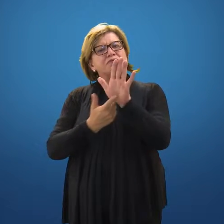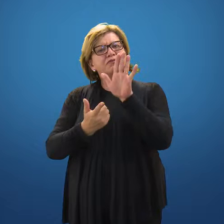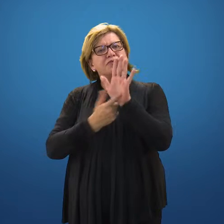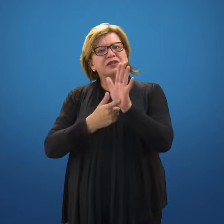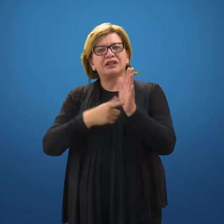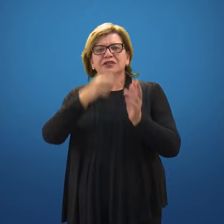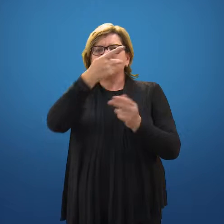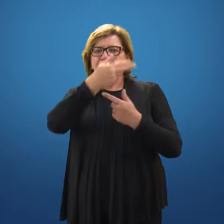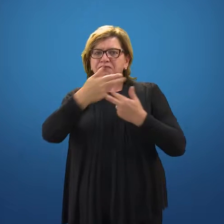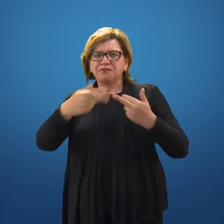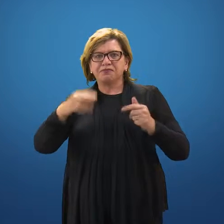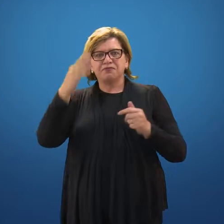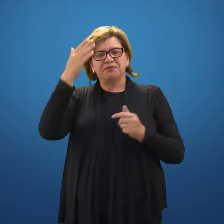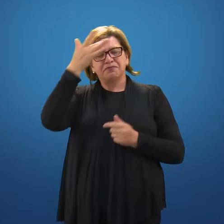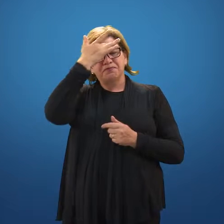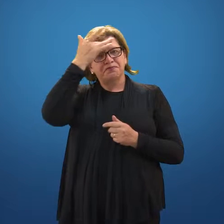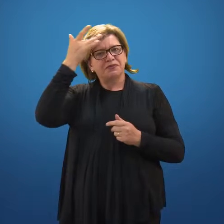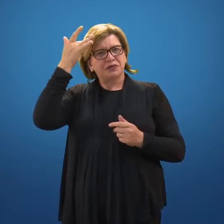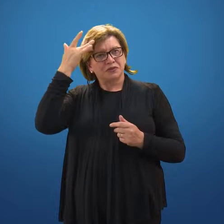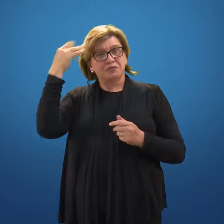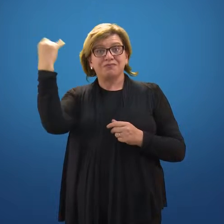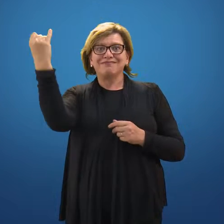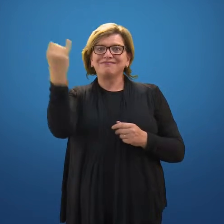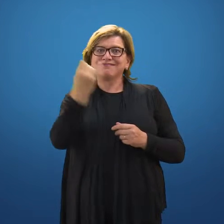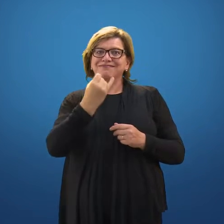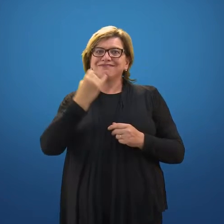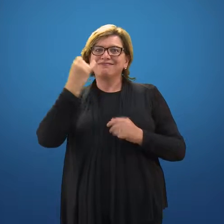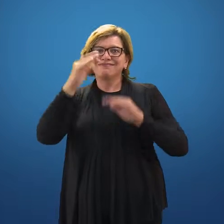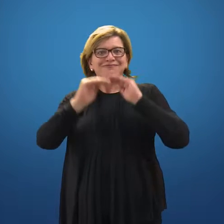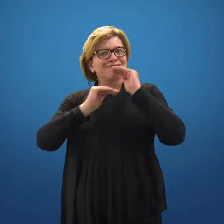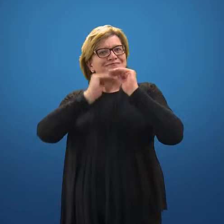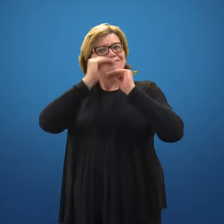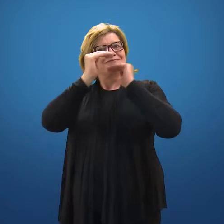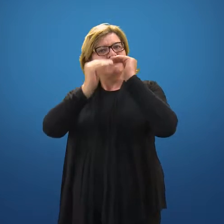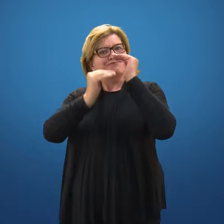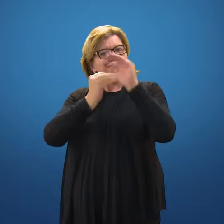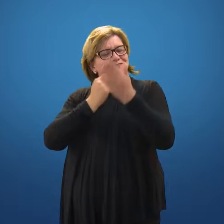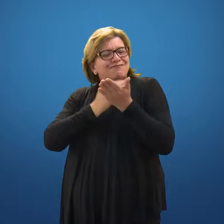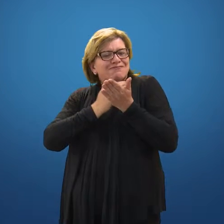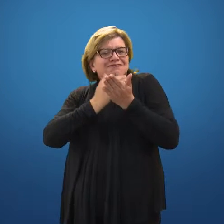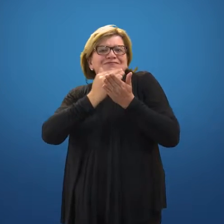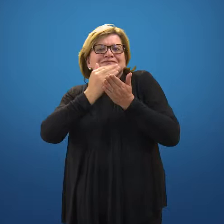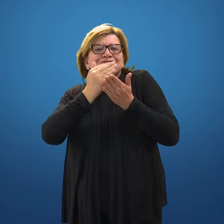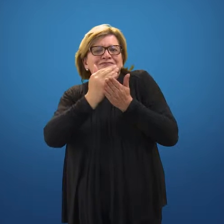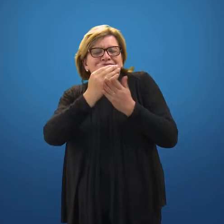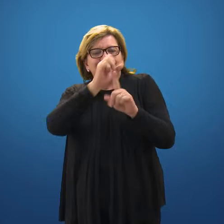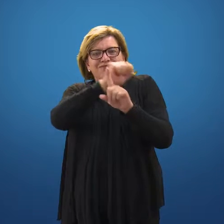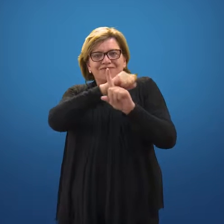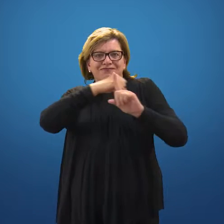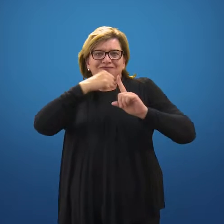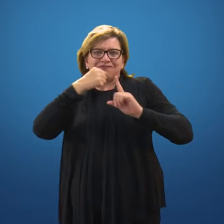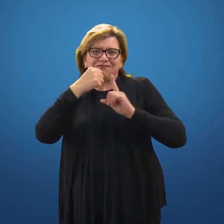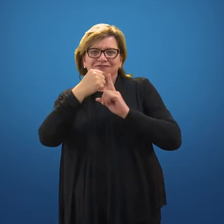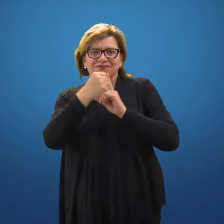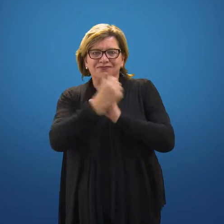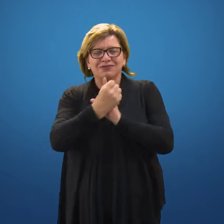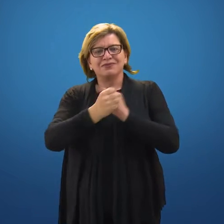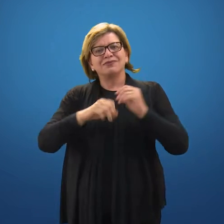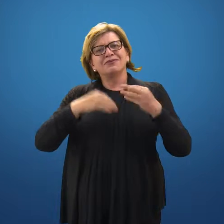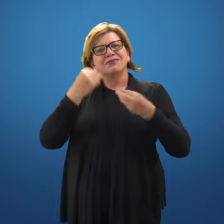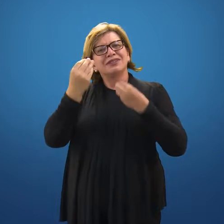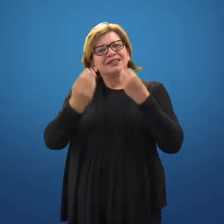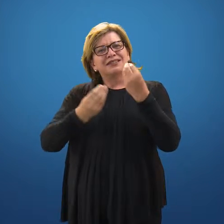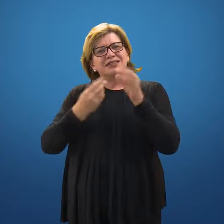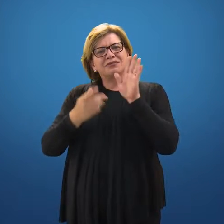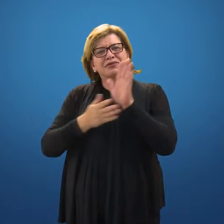alguns autores que foram fundamentais para o desenvolvimento do início da sociologia, trazendo